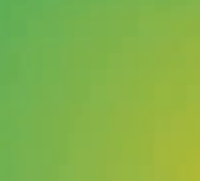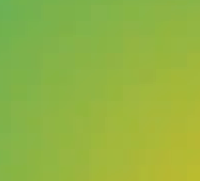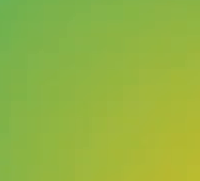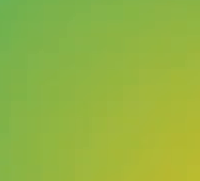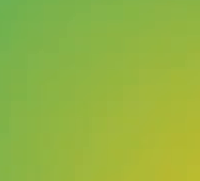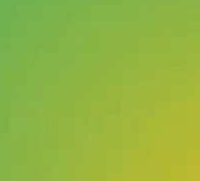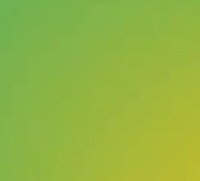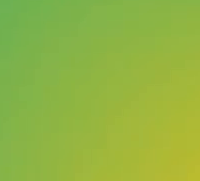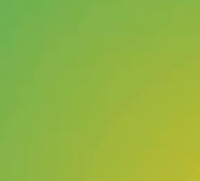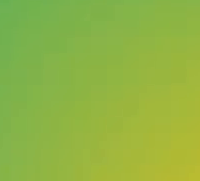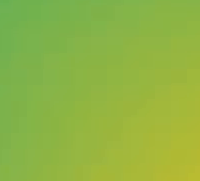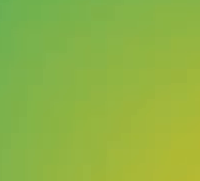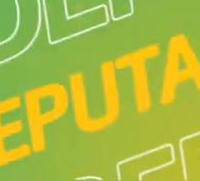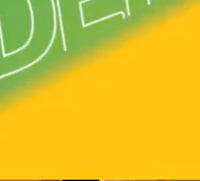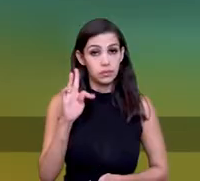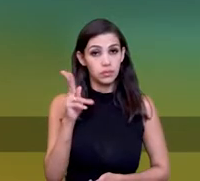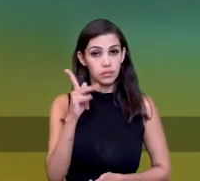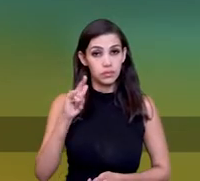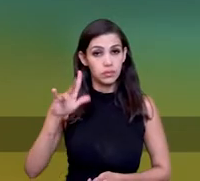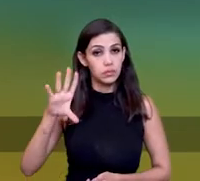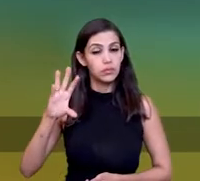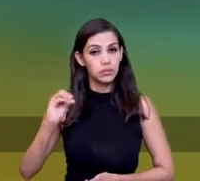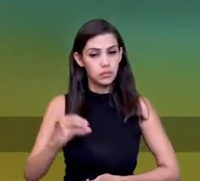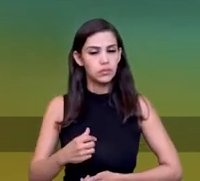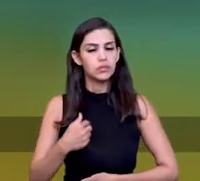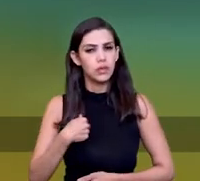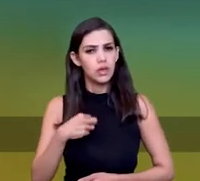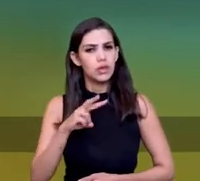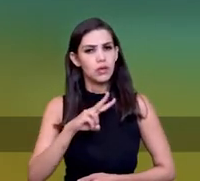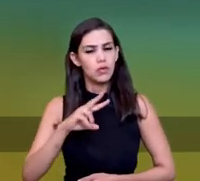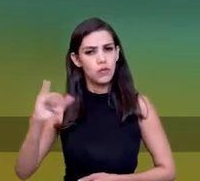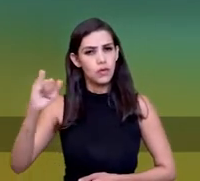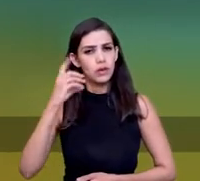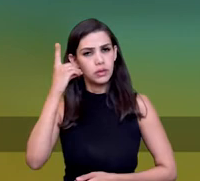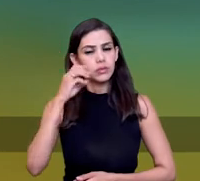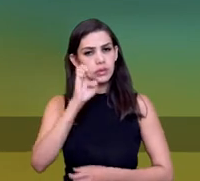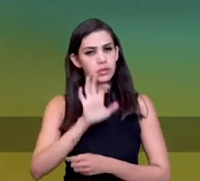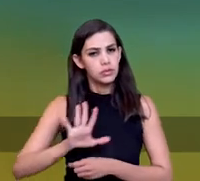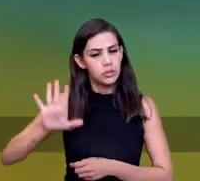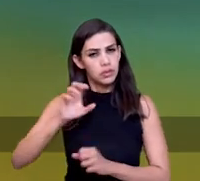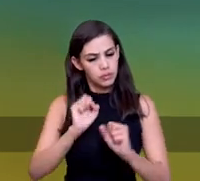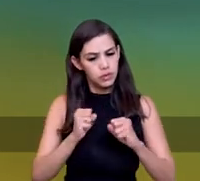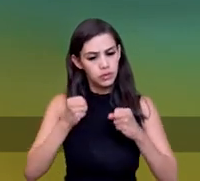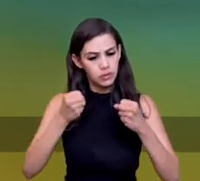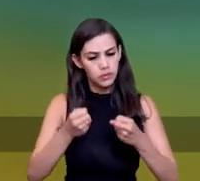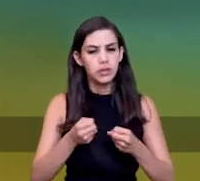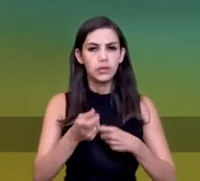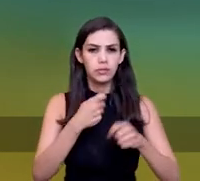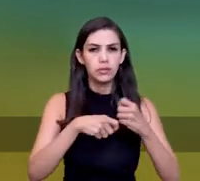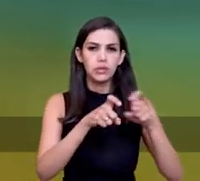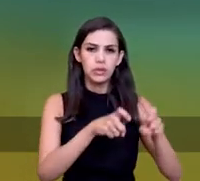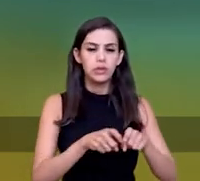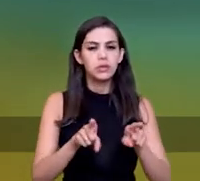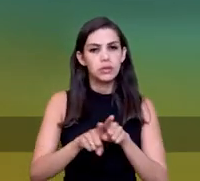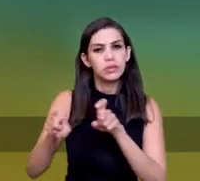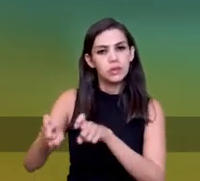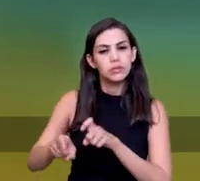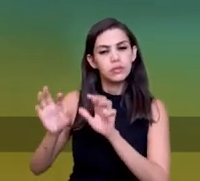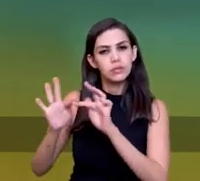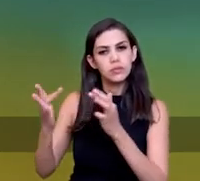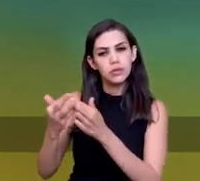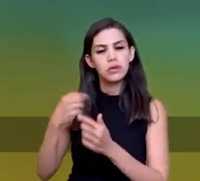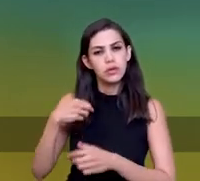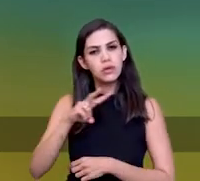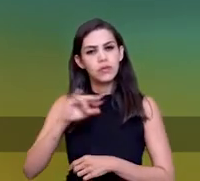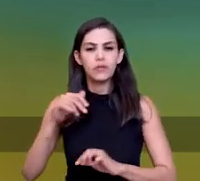Vote nos deputados progressistas. Sou Tiago Pedra Grande e vou ser deputado estadual para defender o agronegócio e a agricultura familiar.